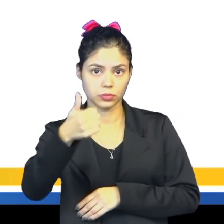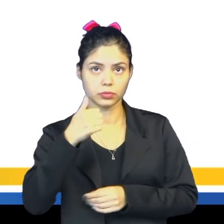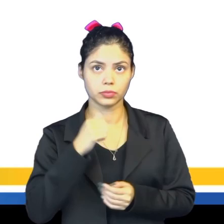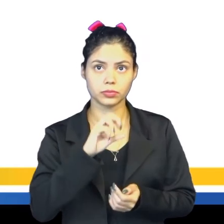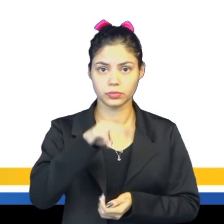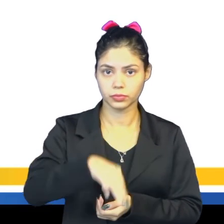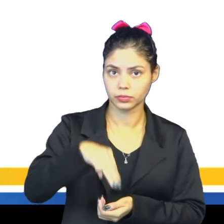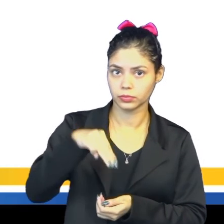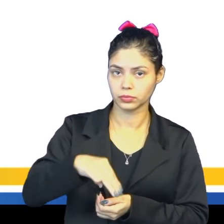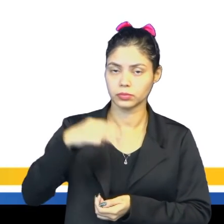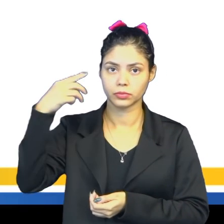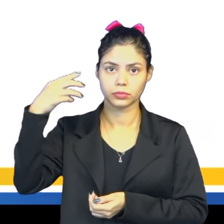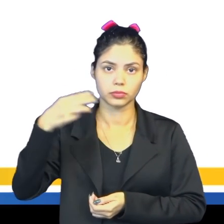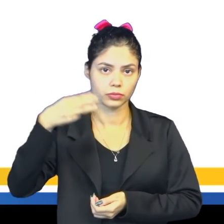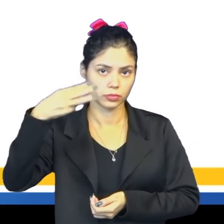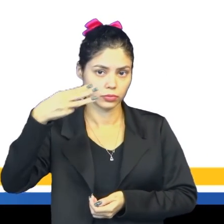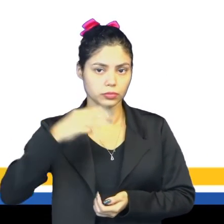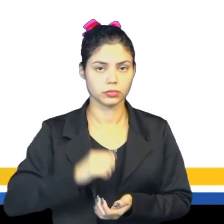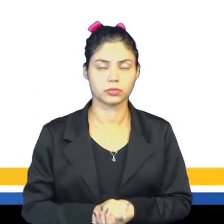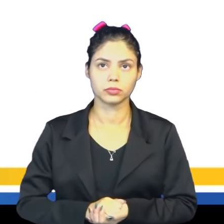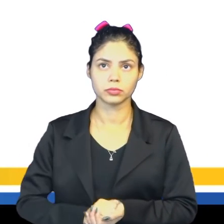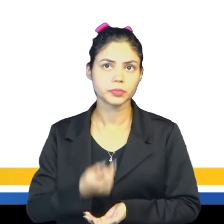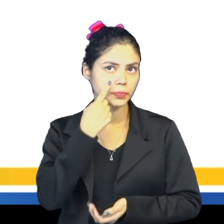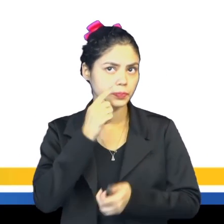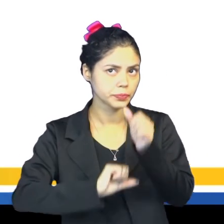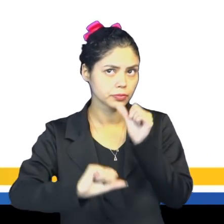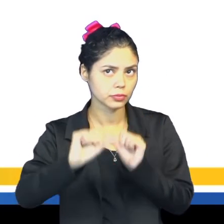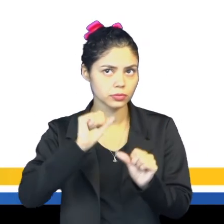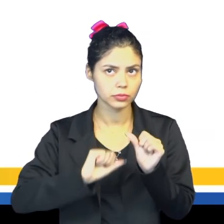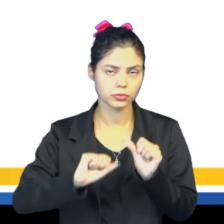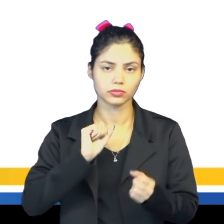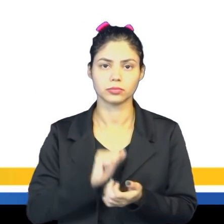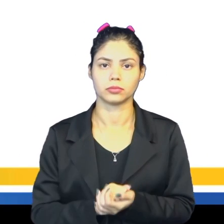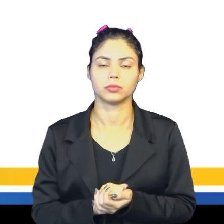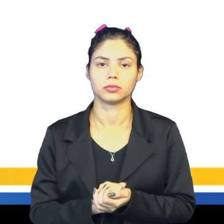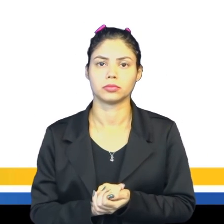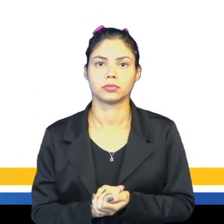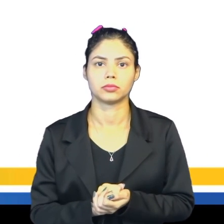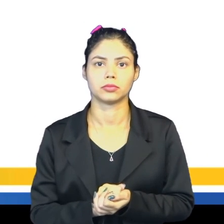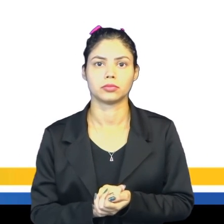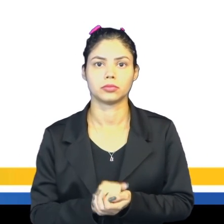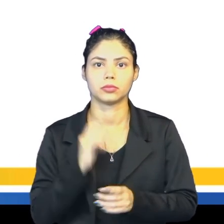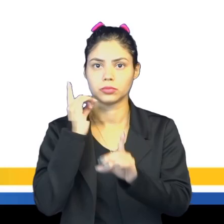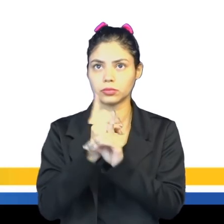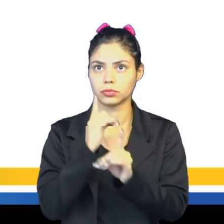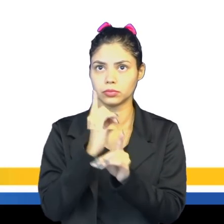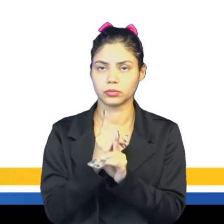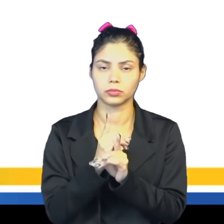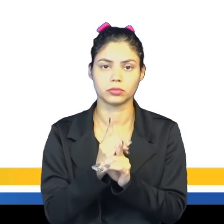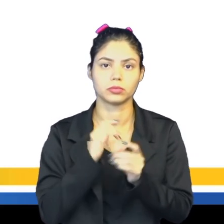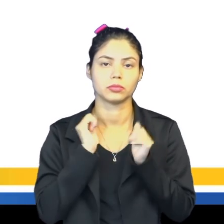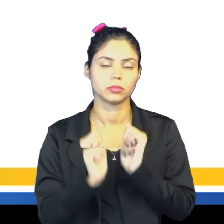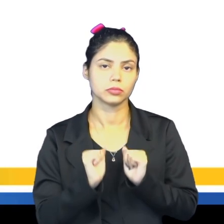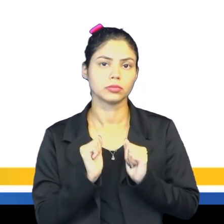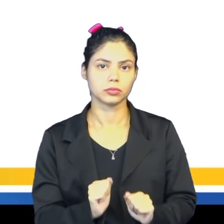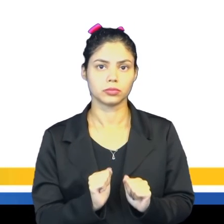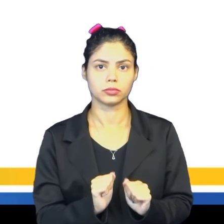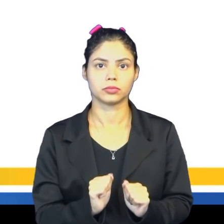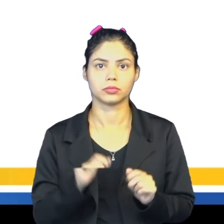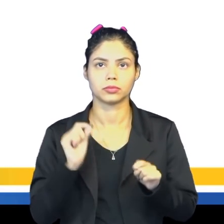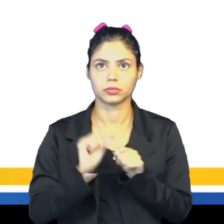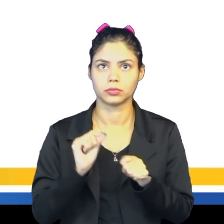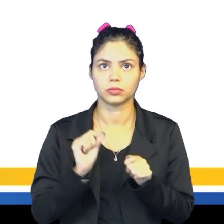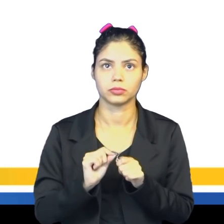0,81 metros cúbicos. Para transformar o valor encontrado em litros, podemos fazer